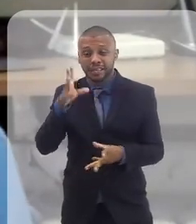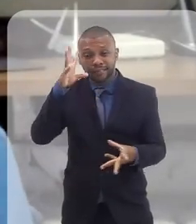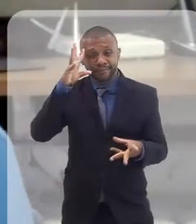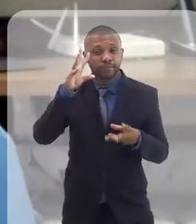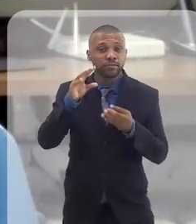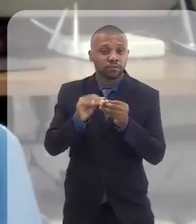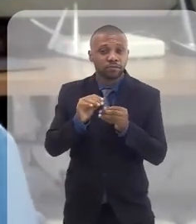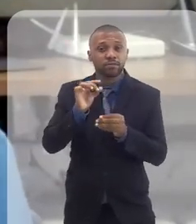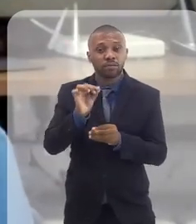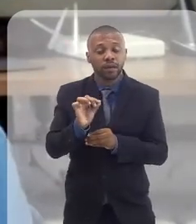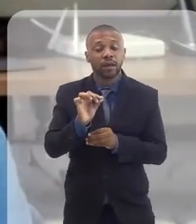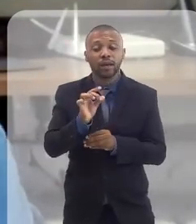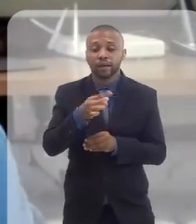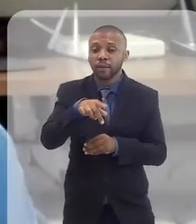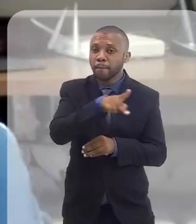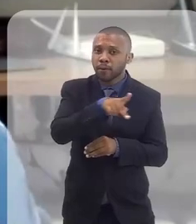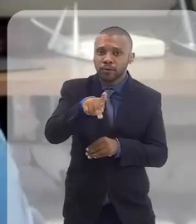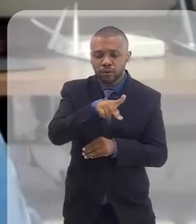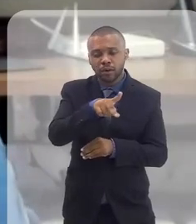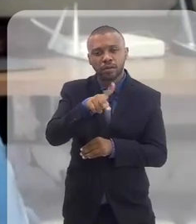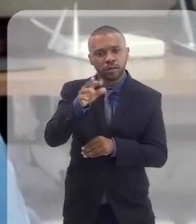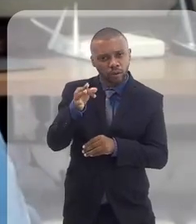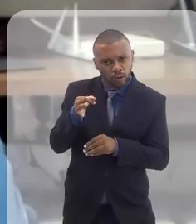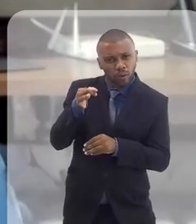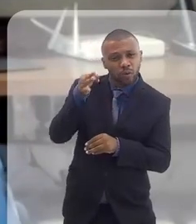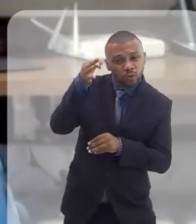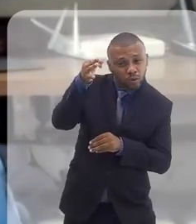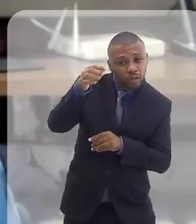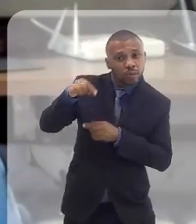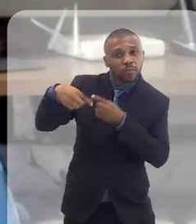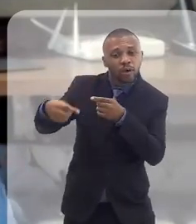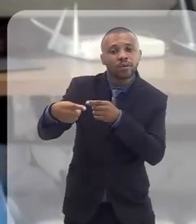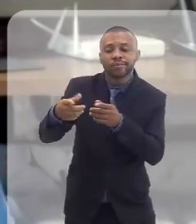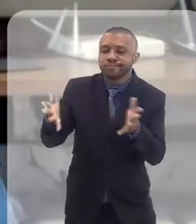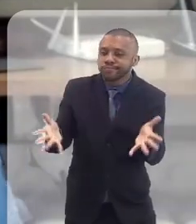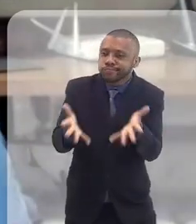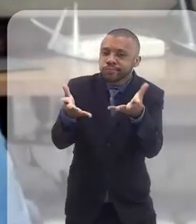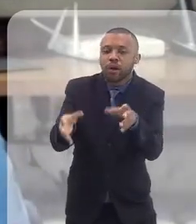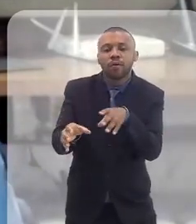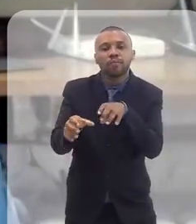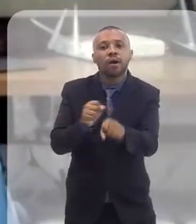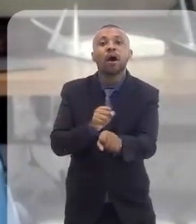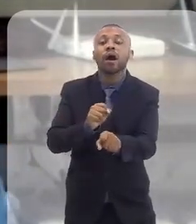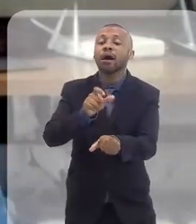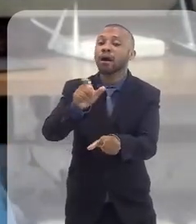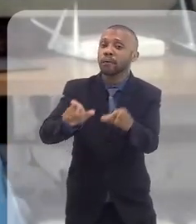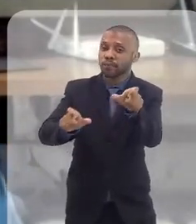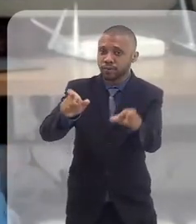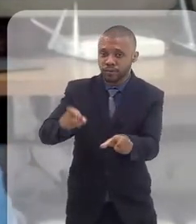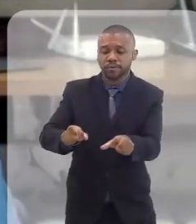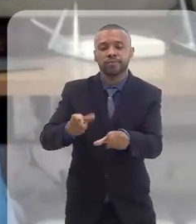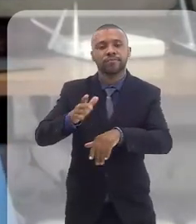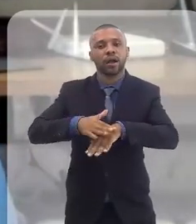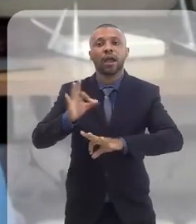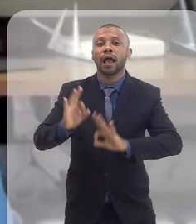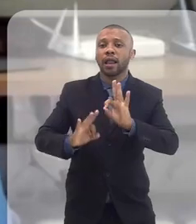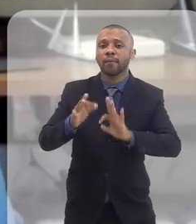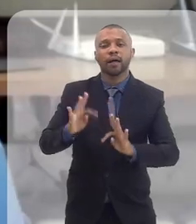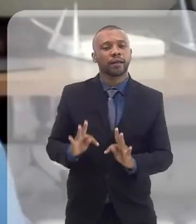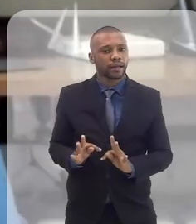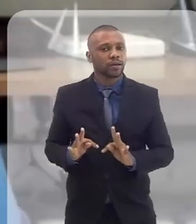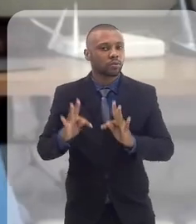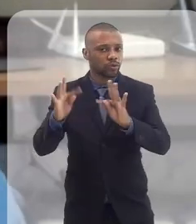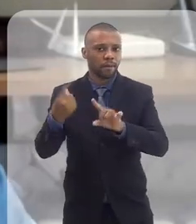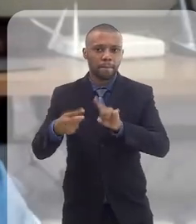conclusão que esses é que vão gerar depois os indivíduos que vão fazer a tecnologia